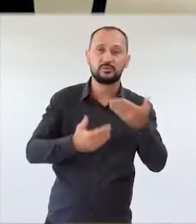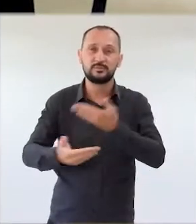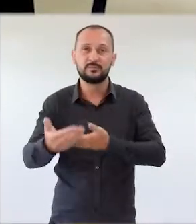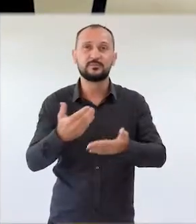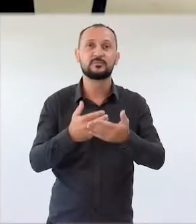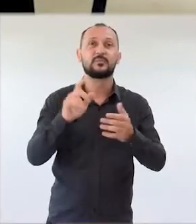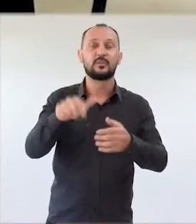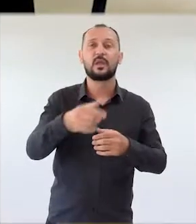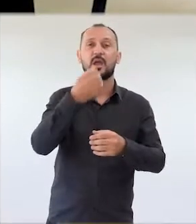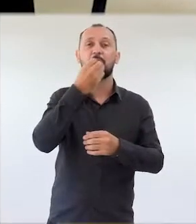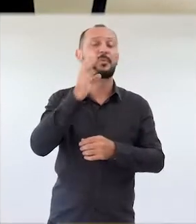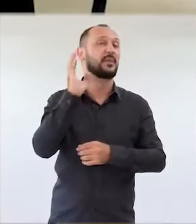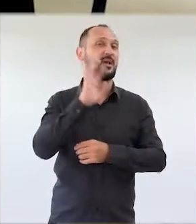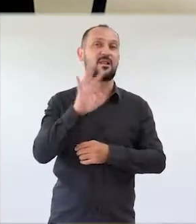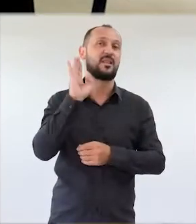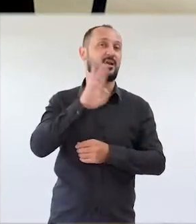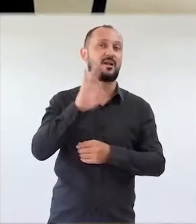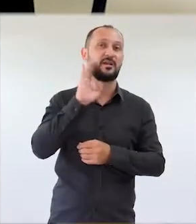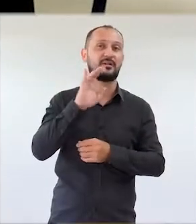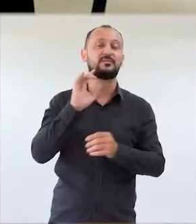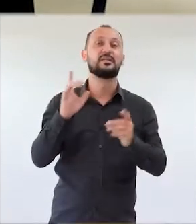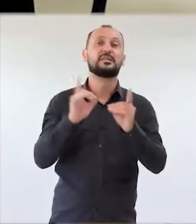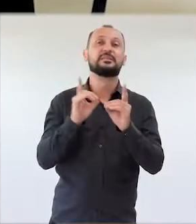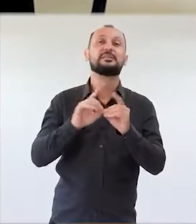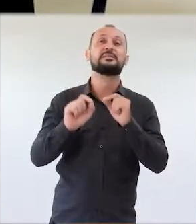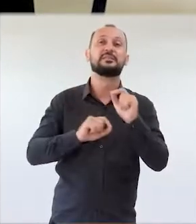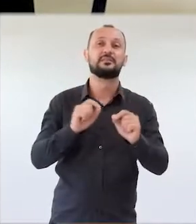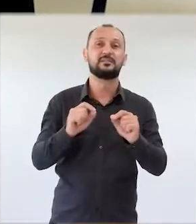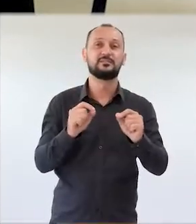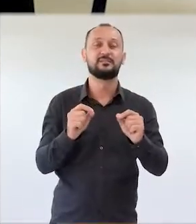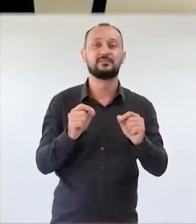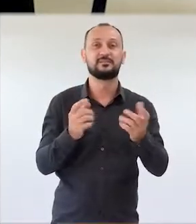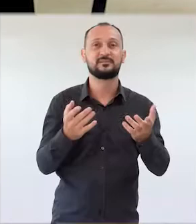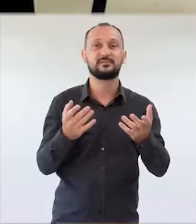outro. Essa é a parte bem mais legal da dinâmica de